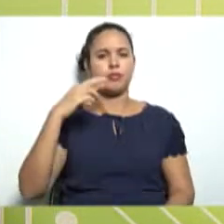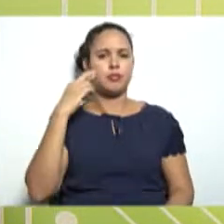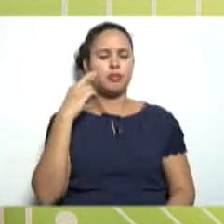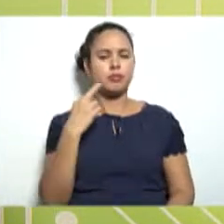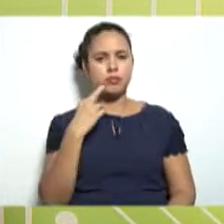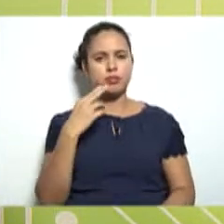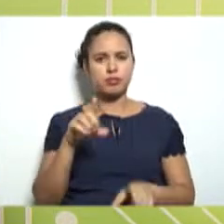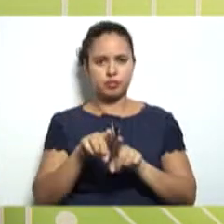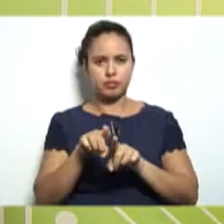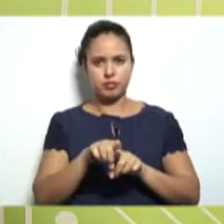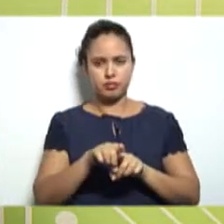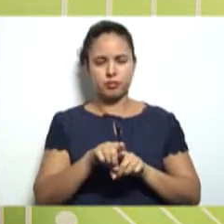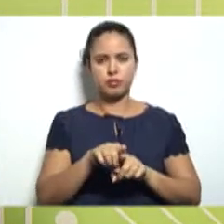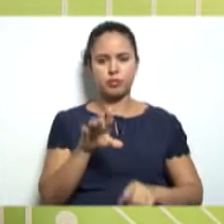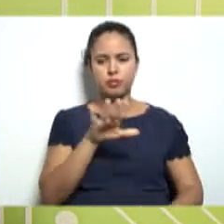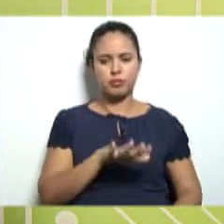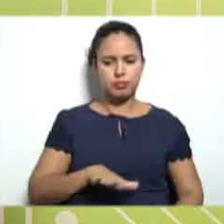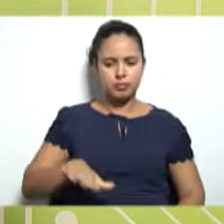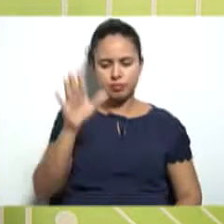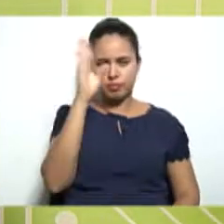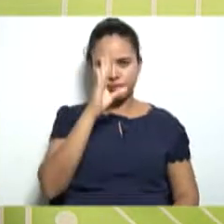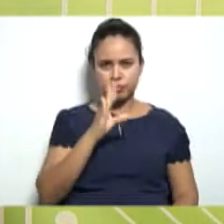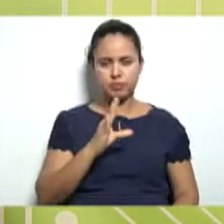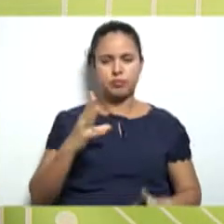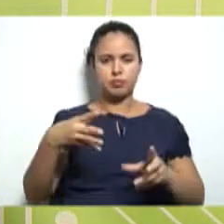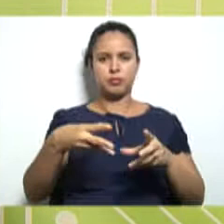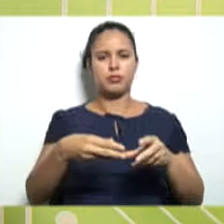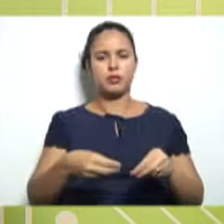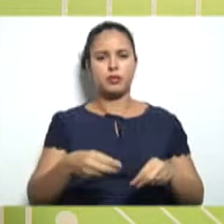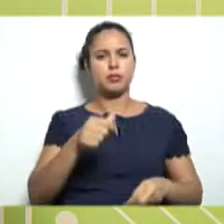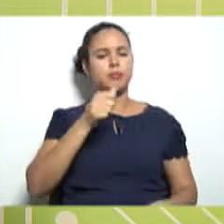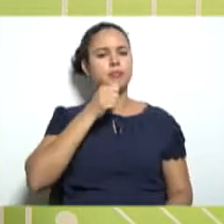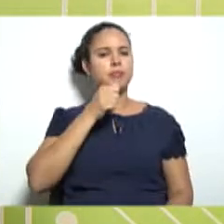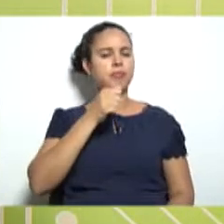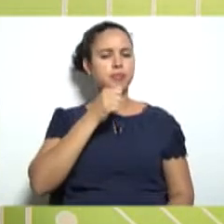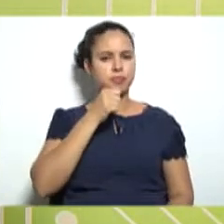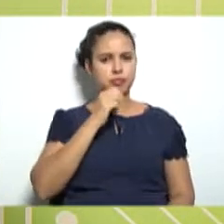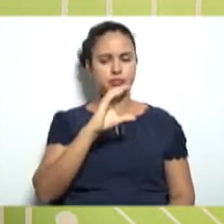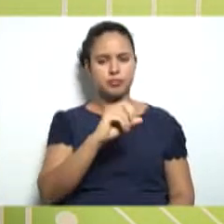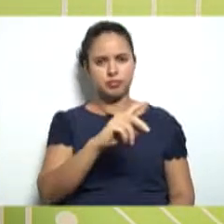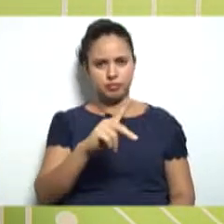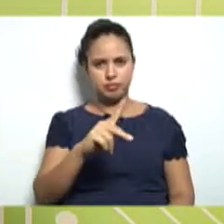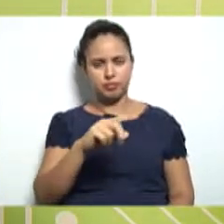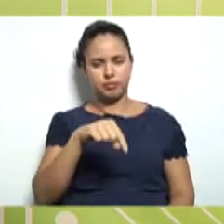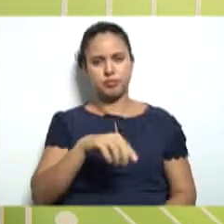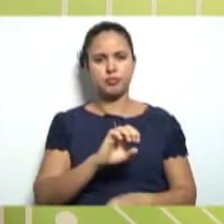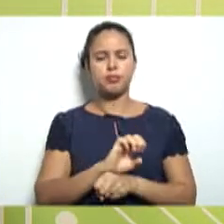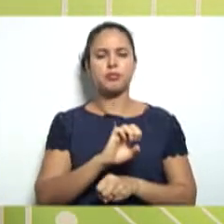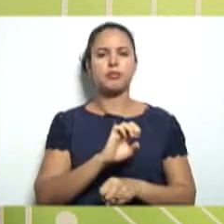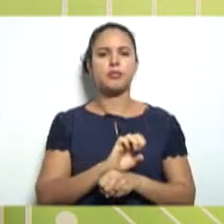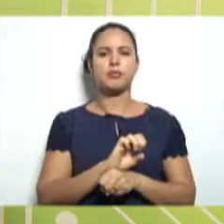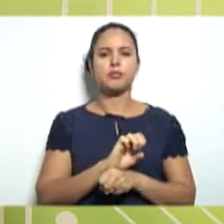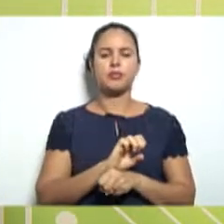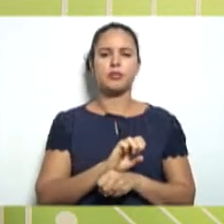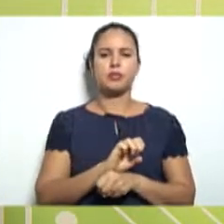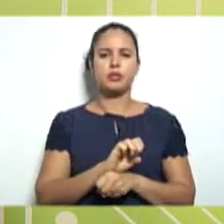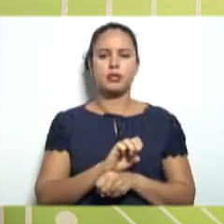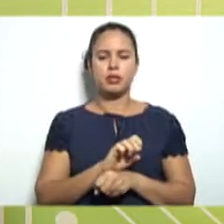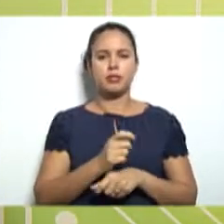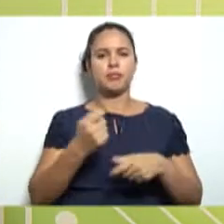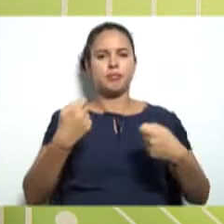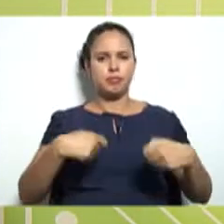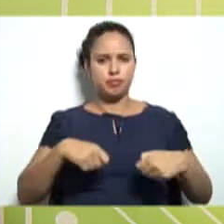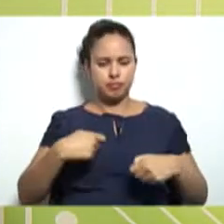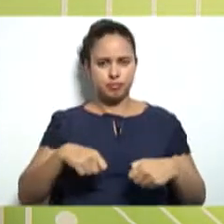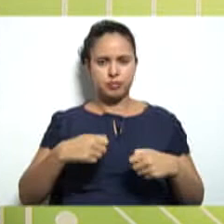com a infraestrutura. Ainda não temos essa cooperativa no nosso estado, mas a gente tem sim a necessidade de uma melhoria desse setor.